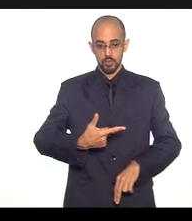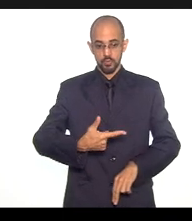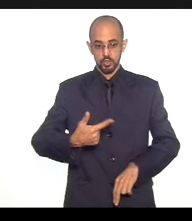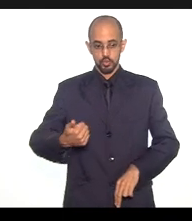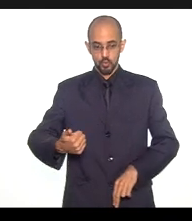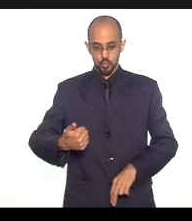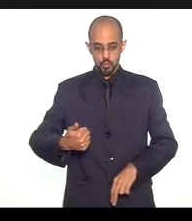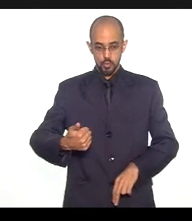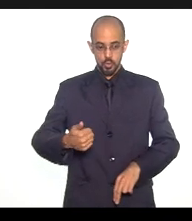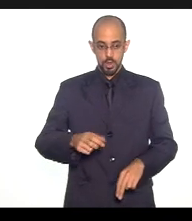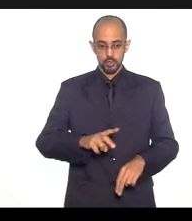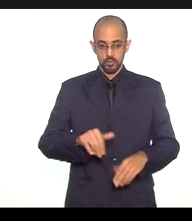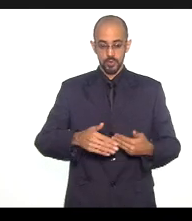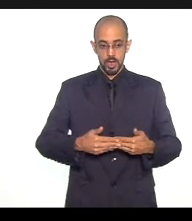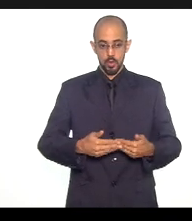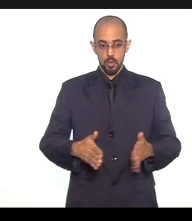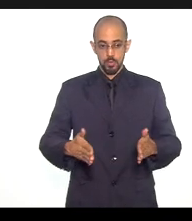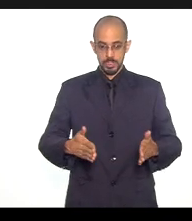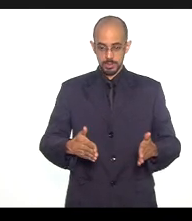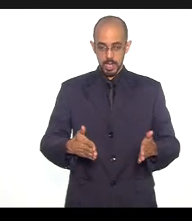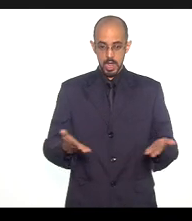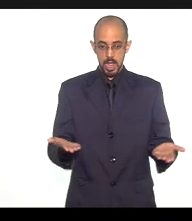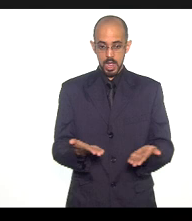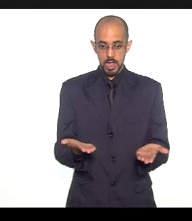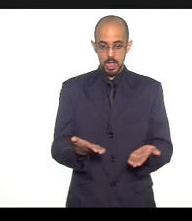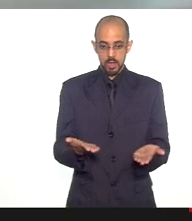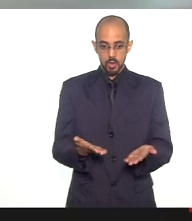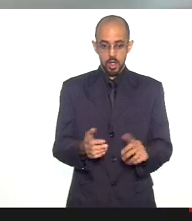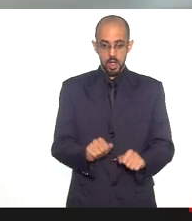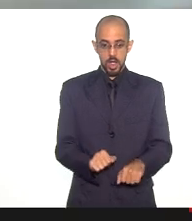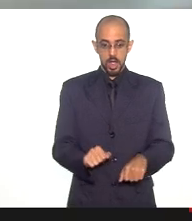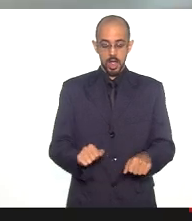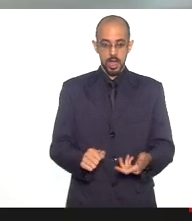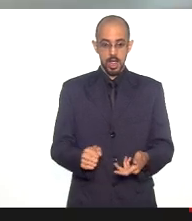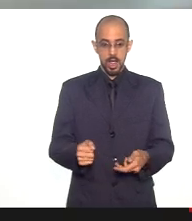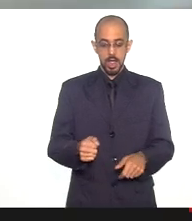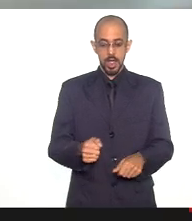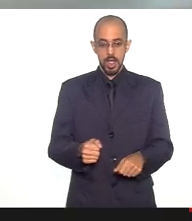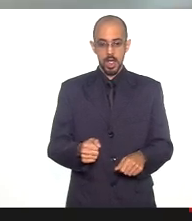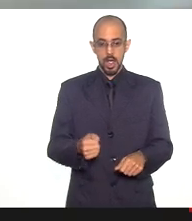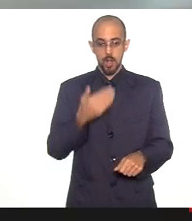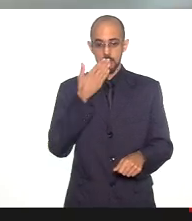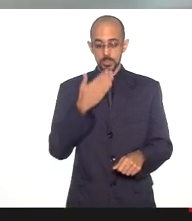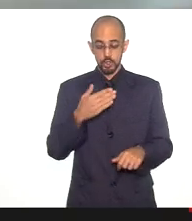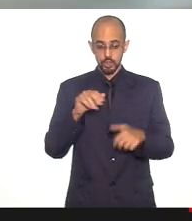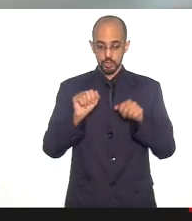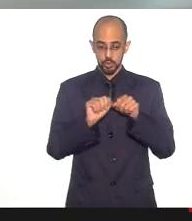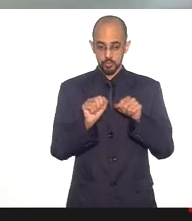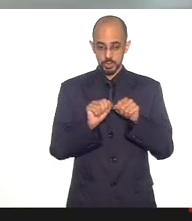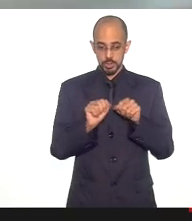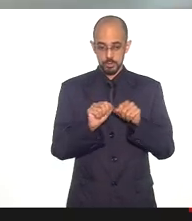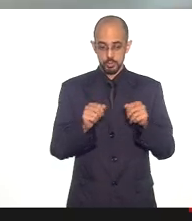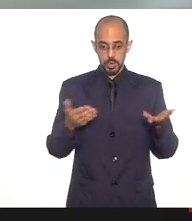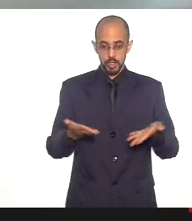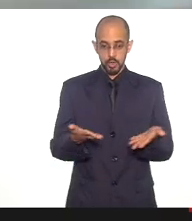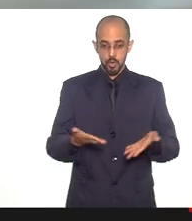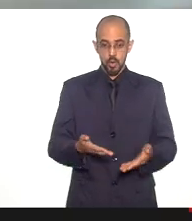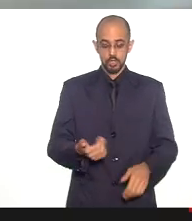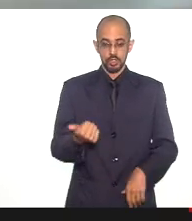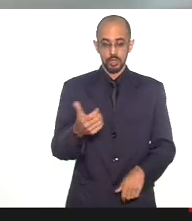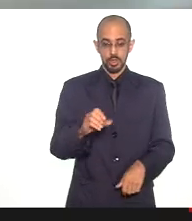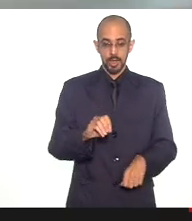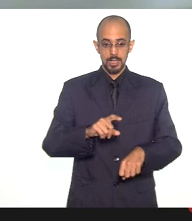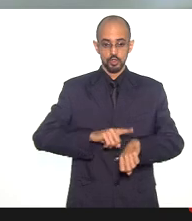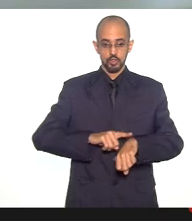vamos dar início à convocação feita para que hoje, às 10 horas da